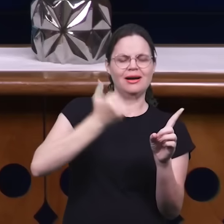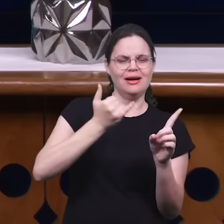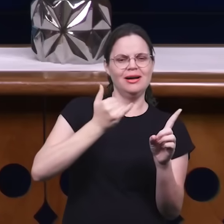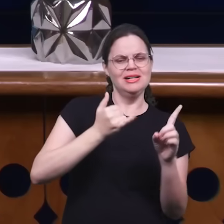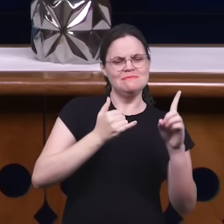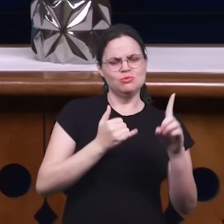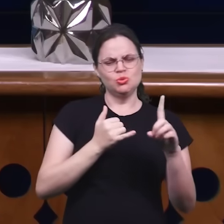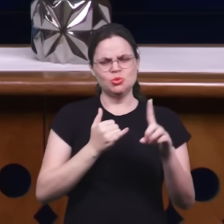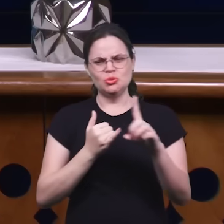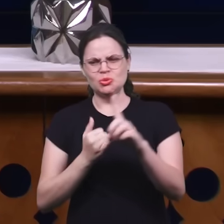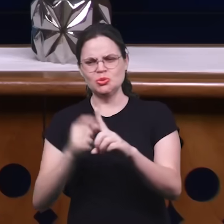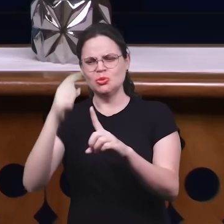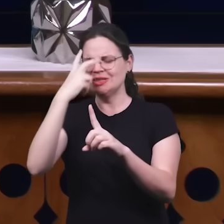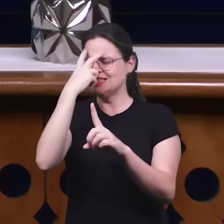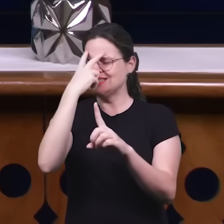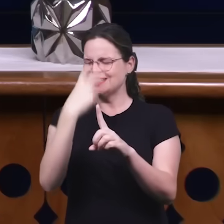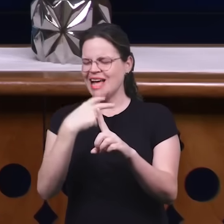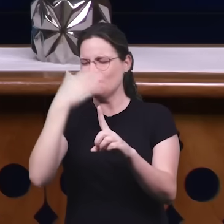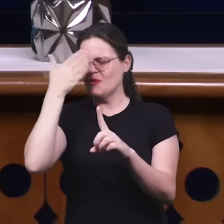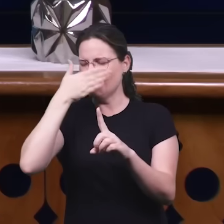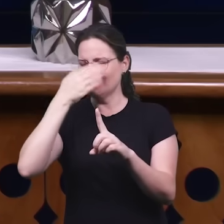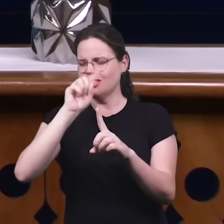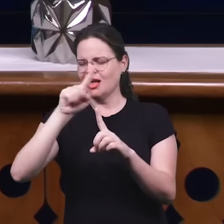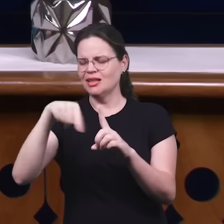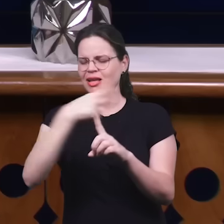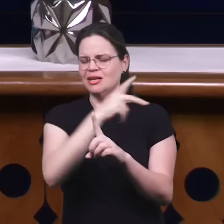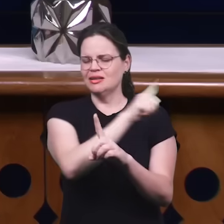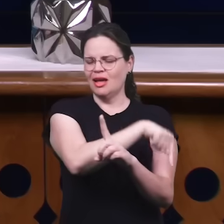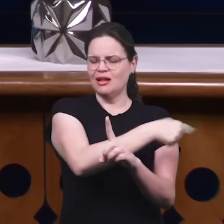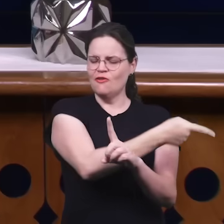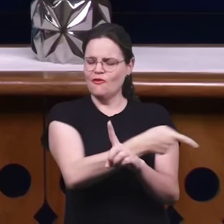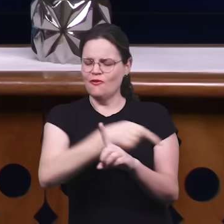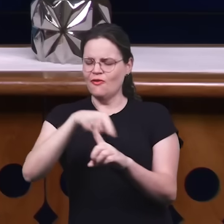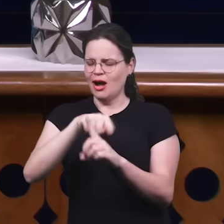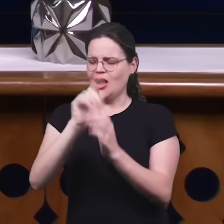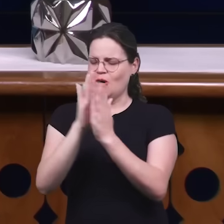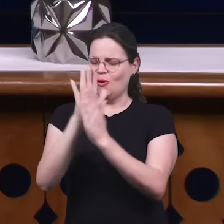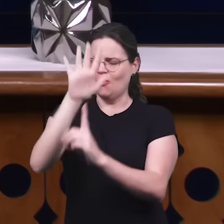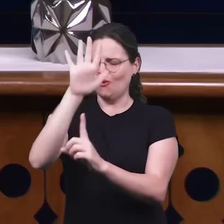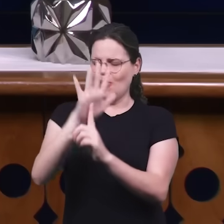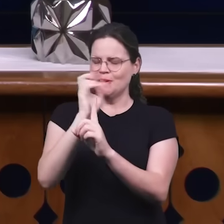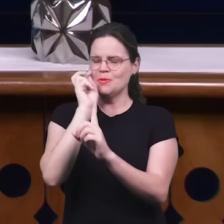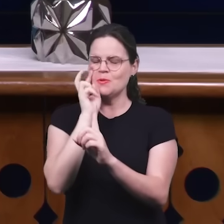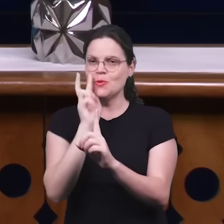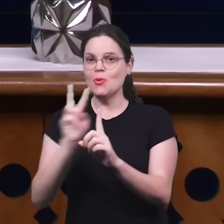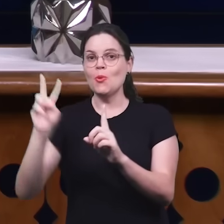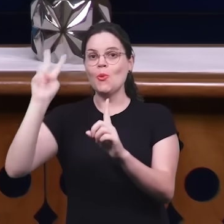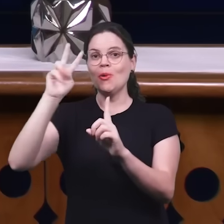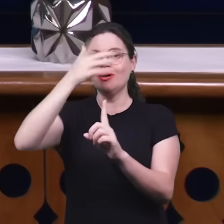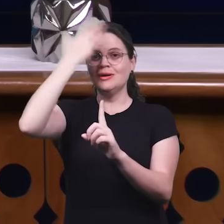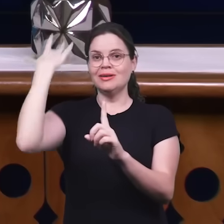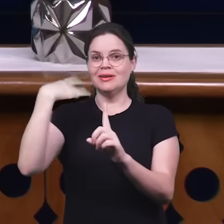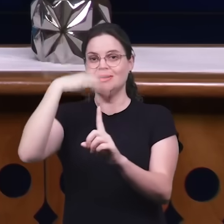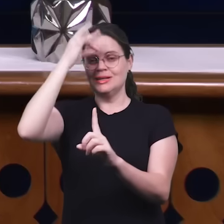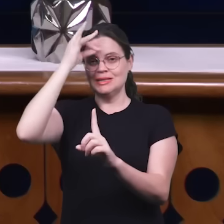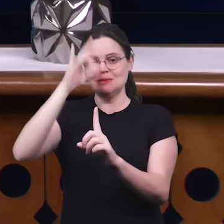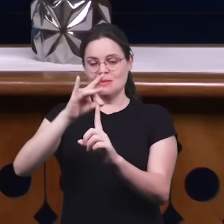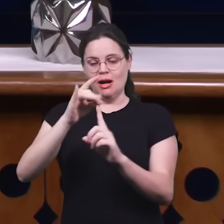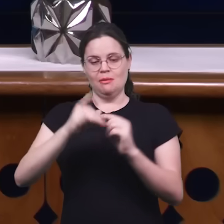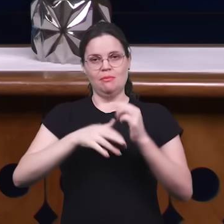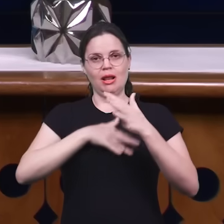ele está diante de um projeto que ia se revelar para ele nitidamente, mas agora ele vai